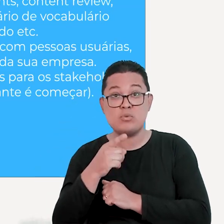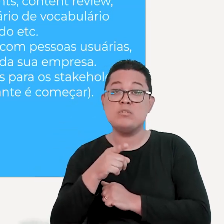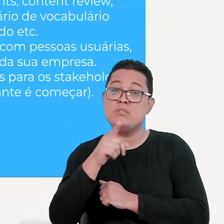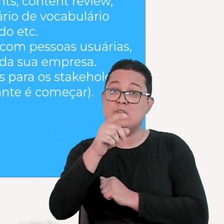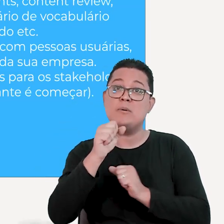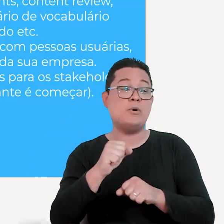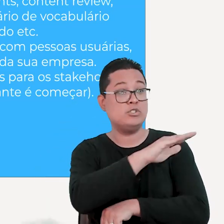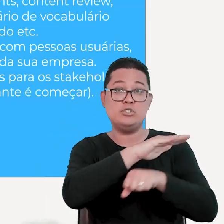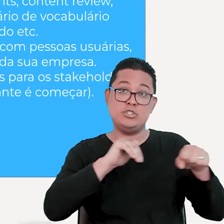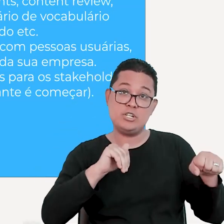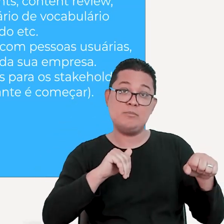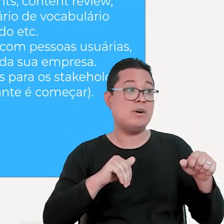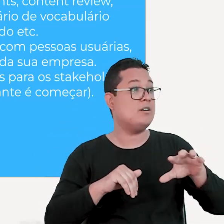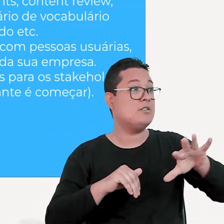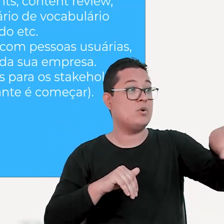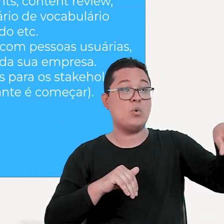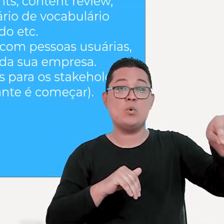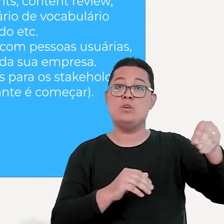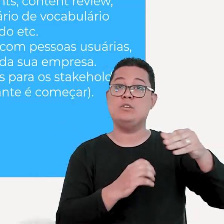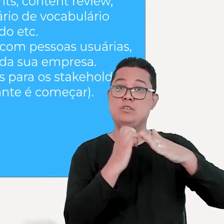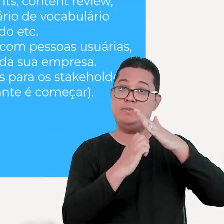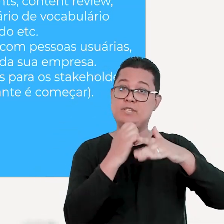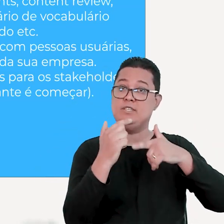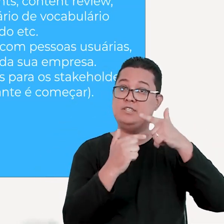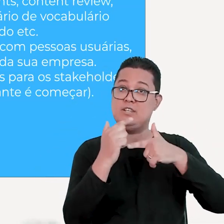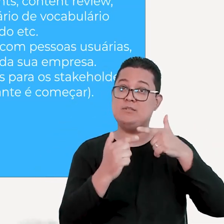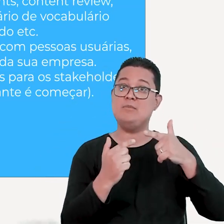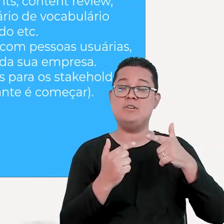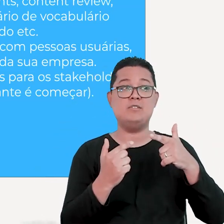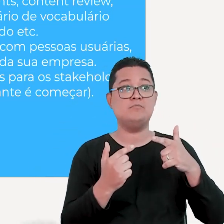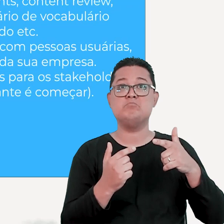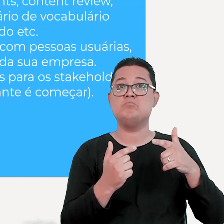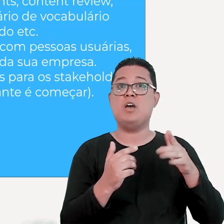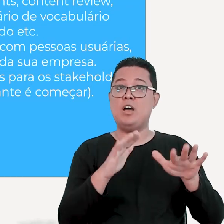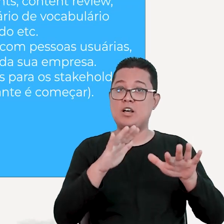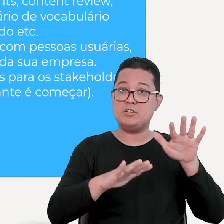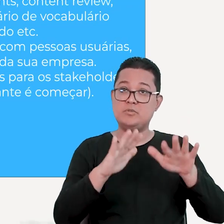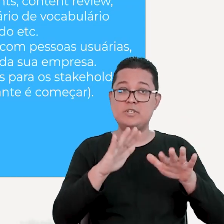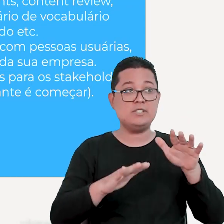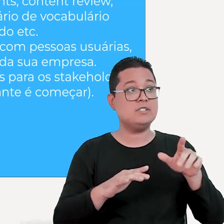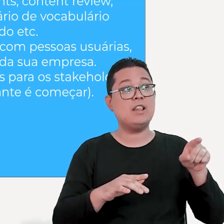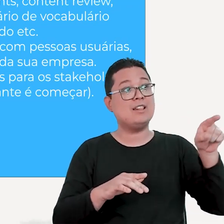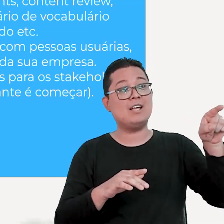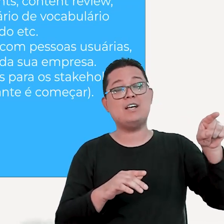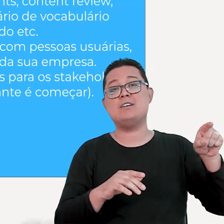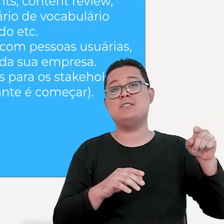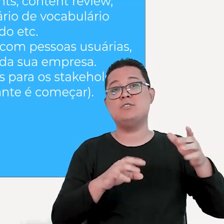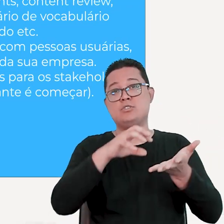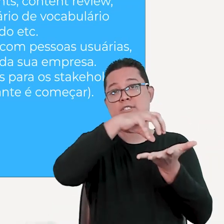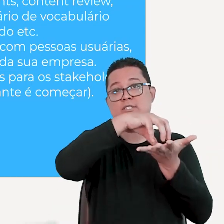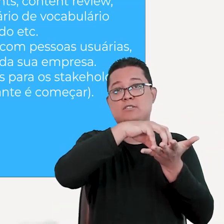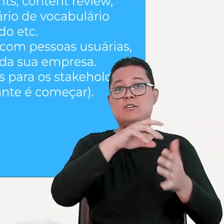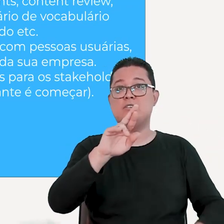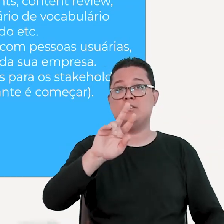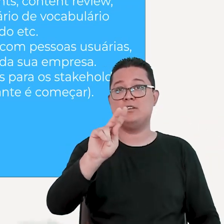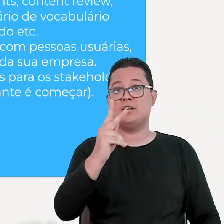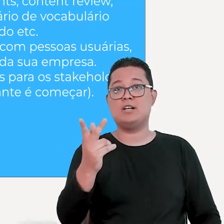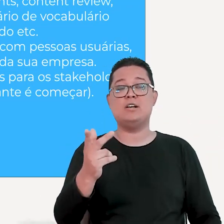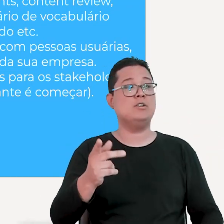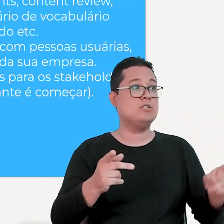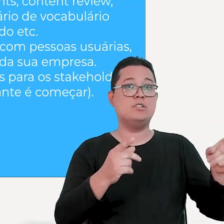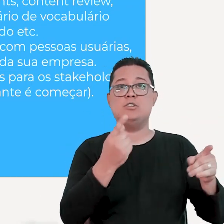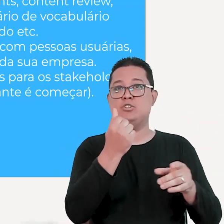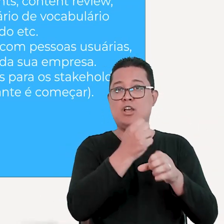time, pessoas que não conheçam o produto. Alguém do RH, alguém do time de finanças, alguém